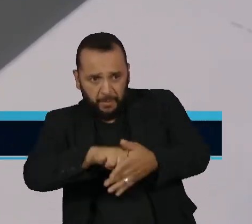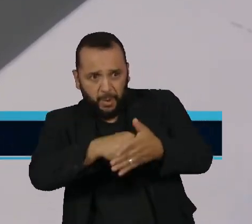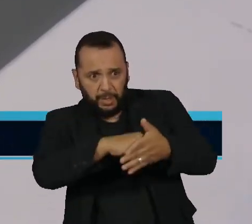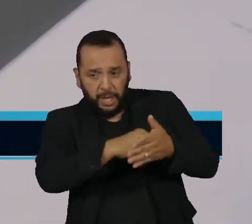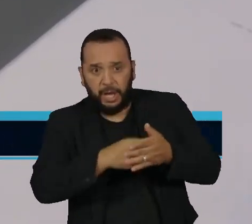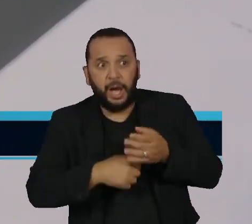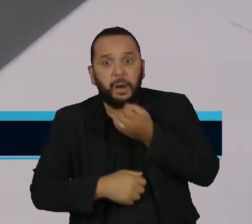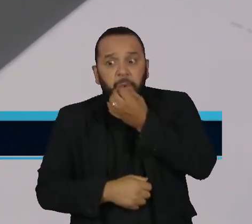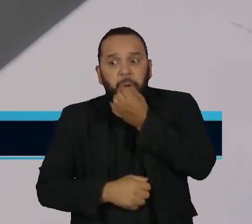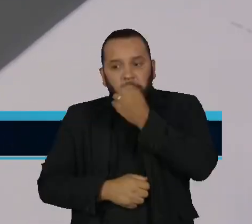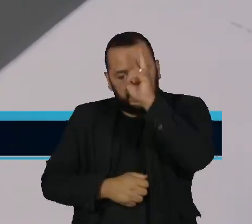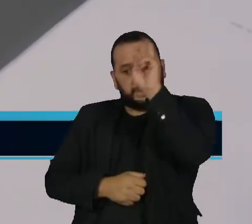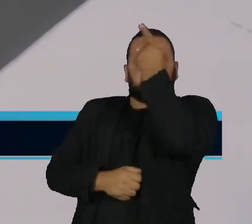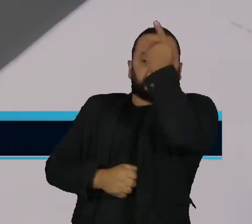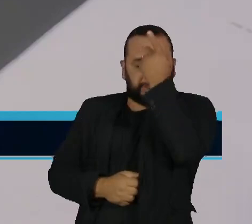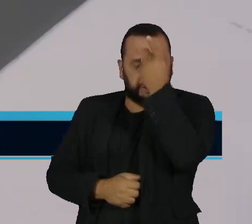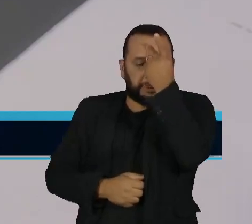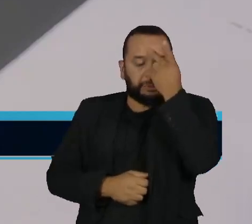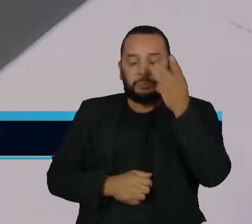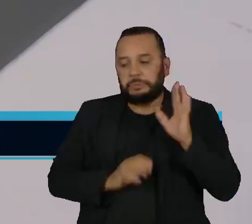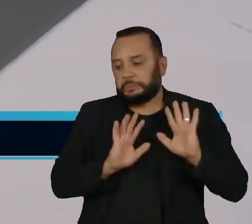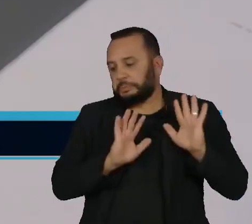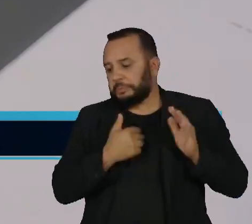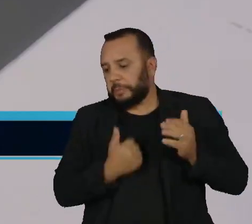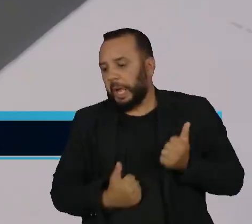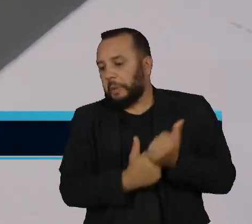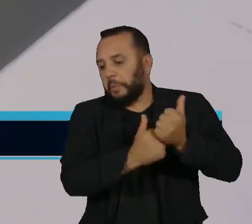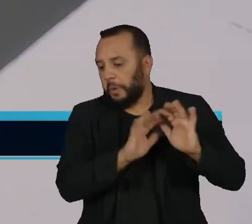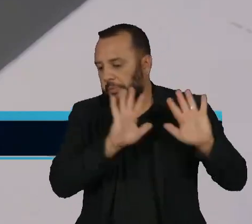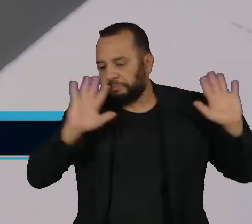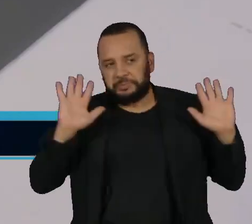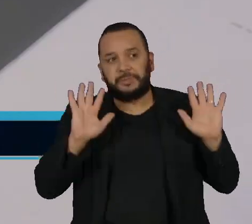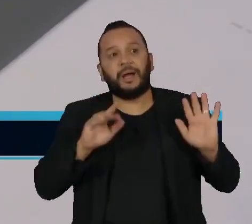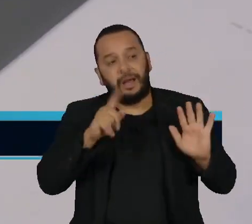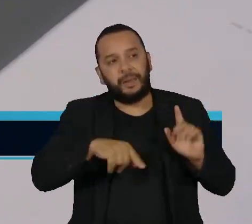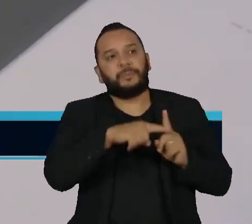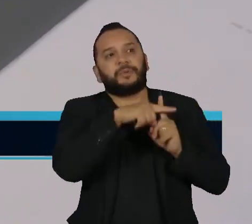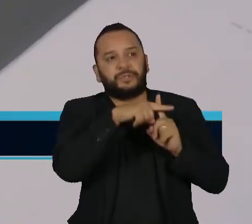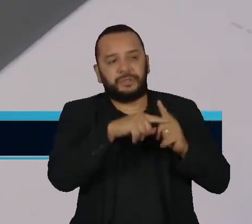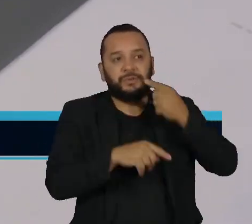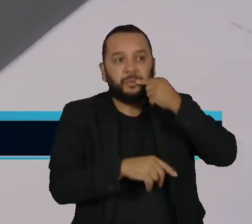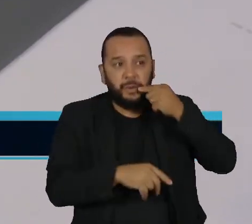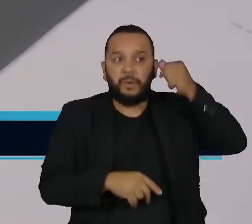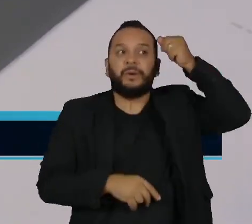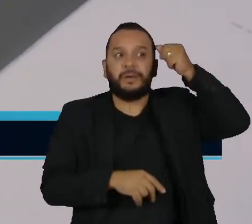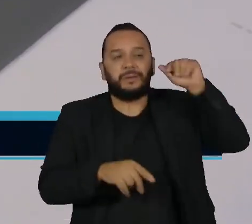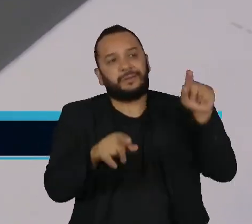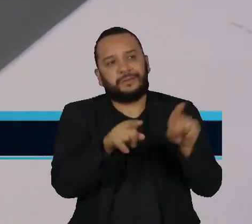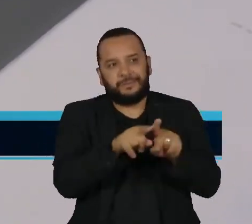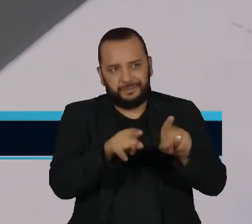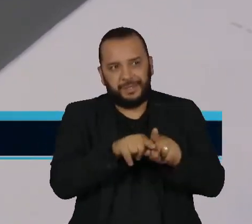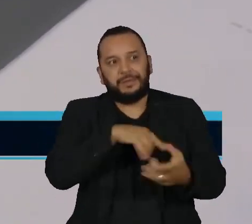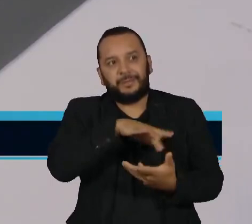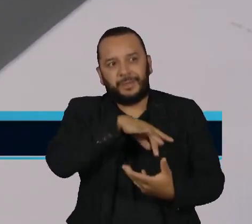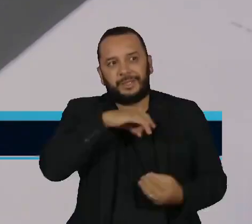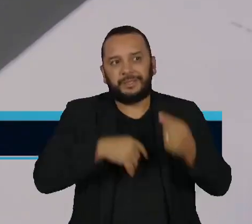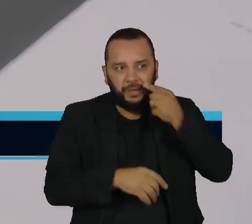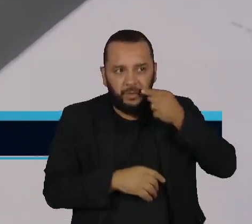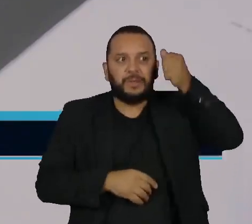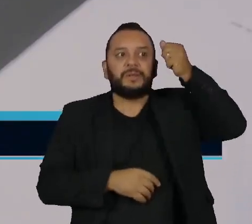uma decisão que é positiva para a Hungria, mas também é positiva para a democracia húngara,